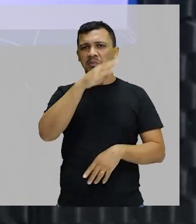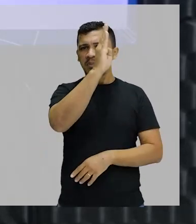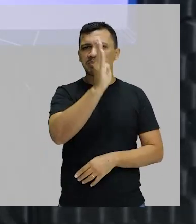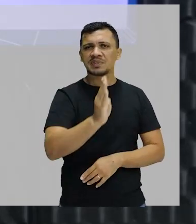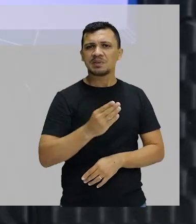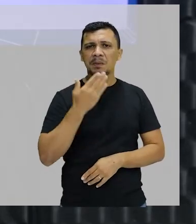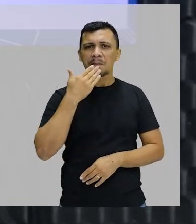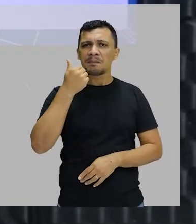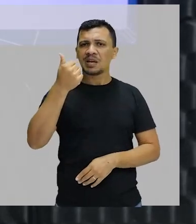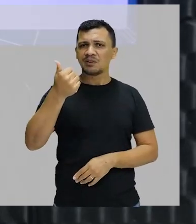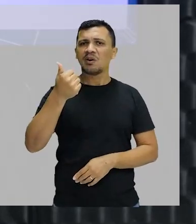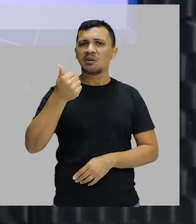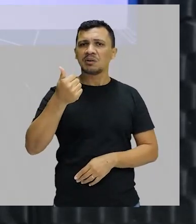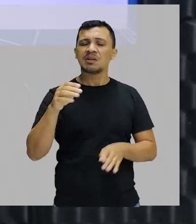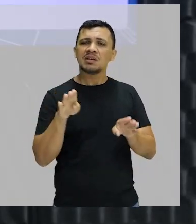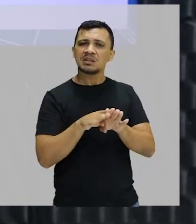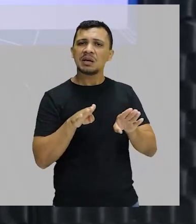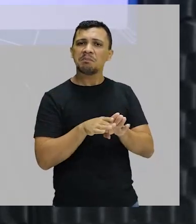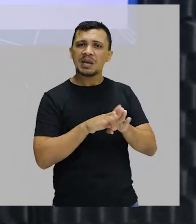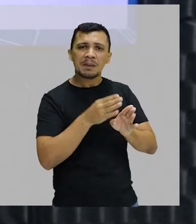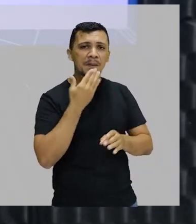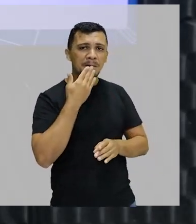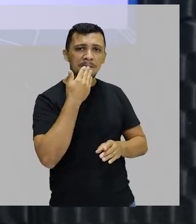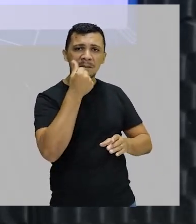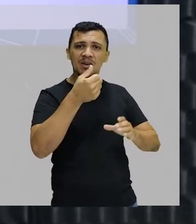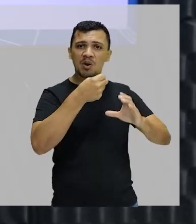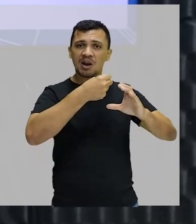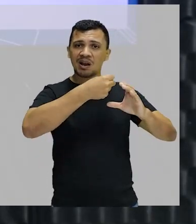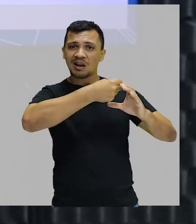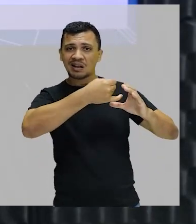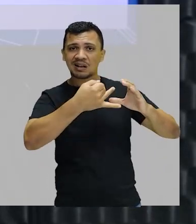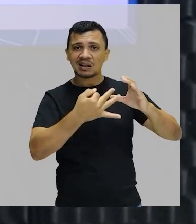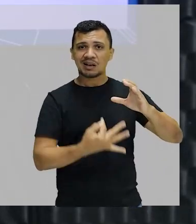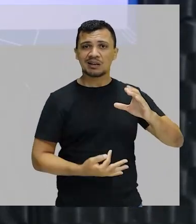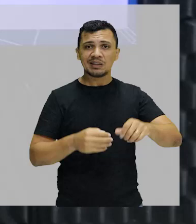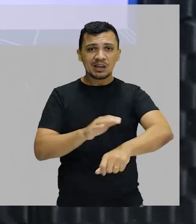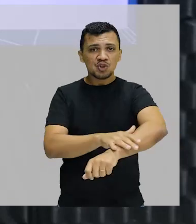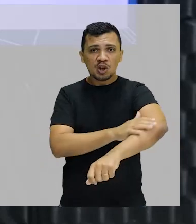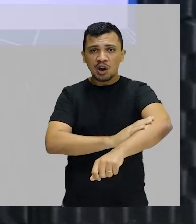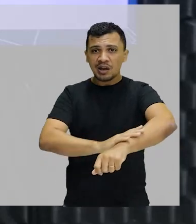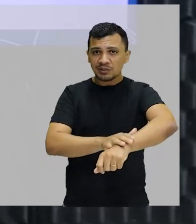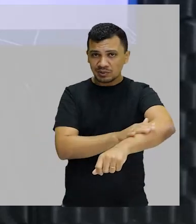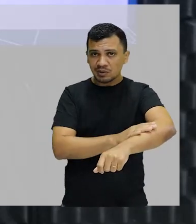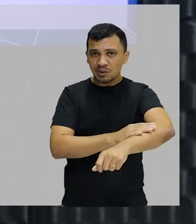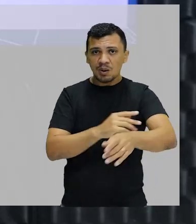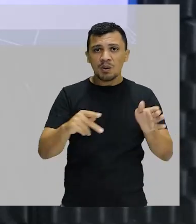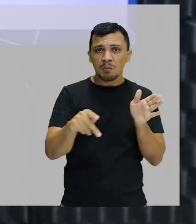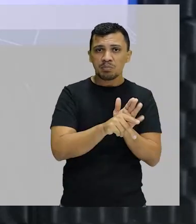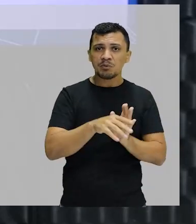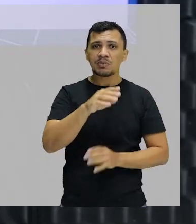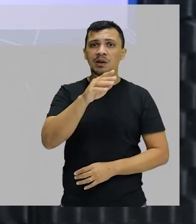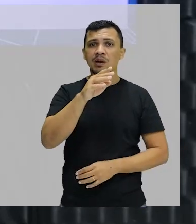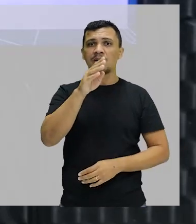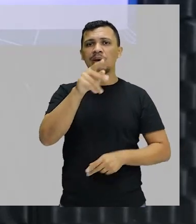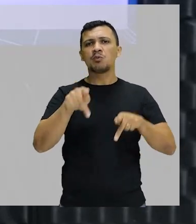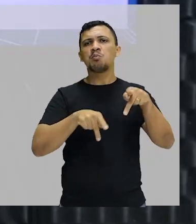ideia de melhoramento das características raciais ou étnicas do povo brasileiro. Houve ali uma tentativa de